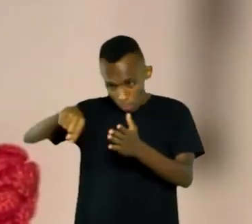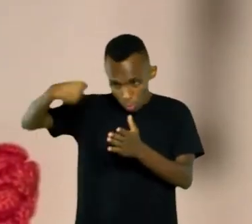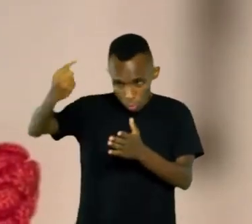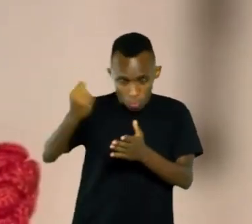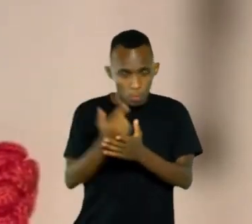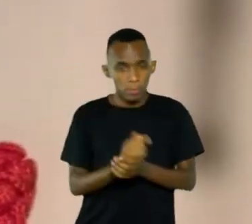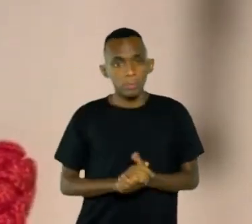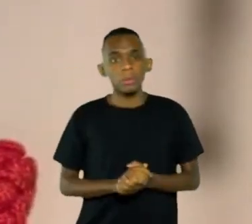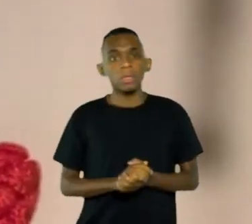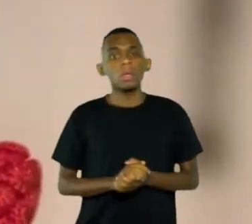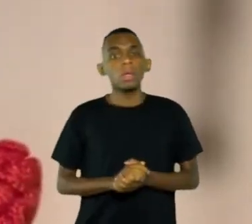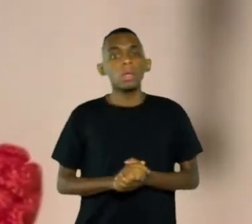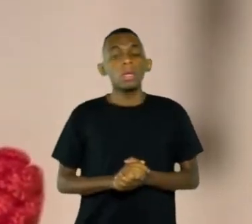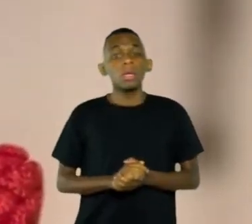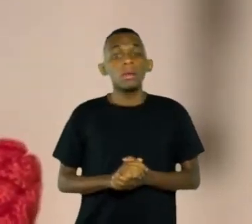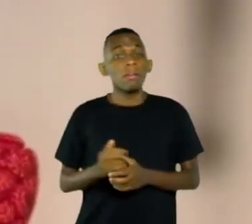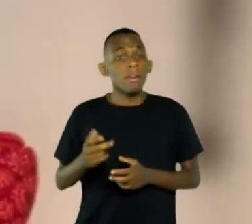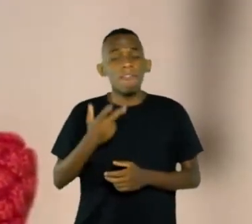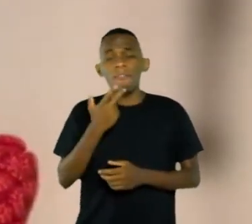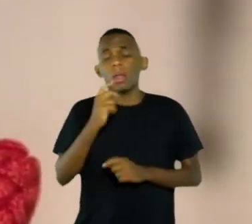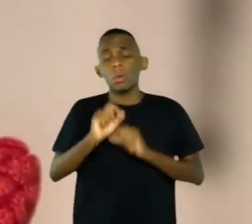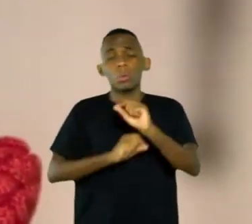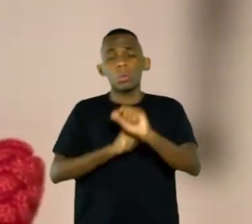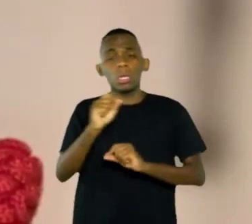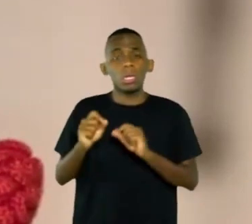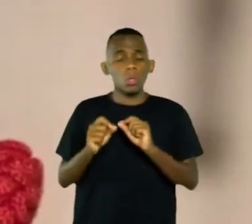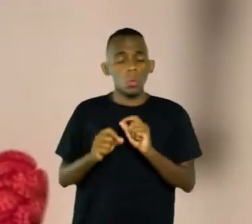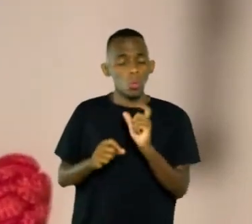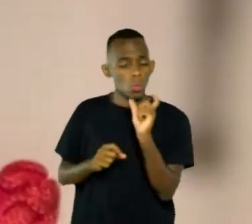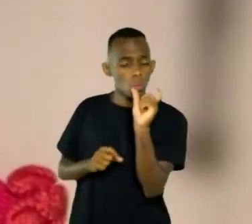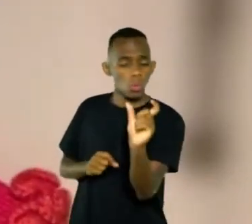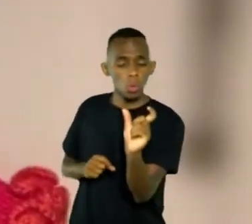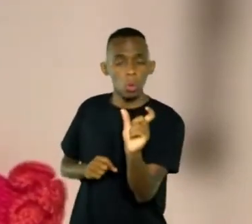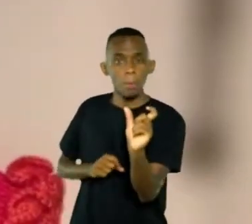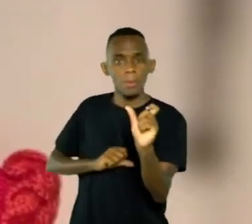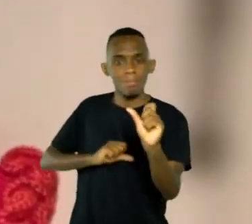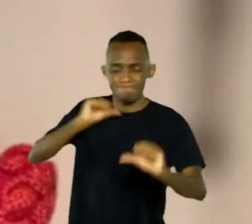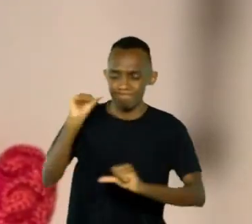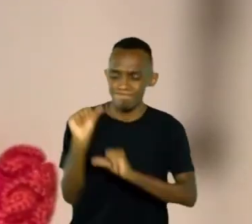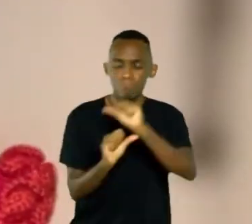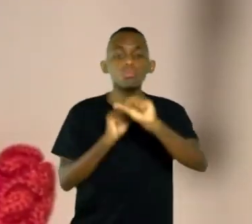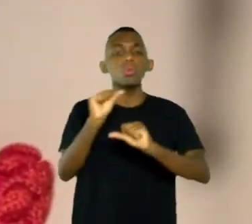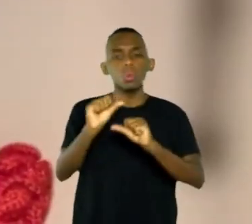do nome de Cris Guerra para Cris Paz, e ele parte desse princípio aí.